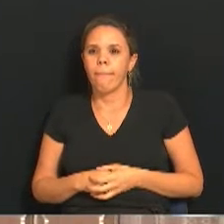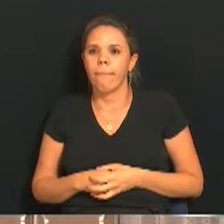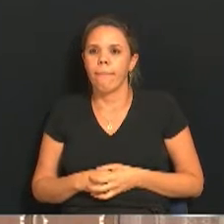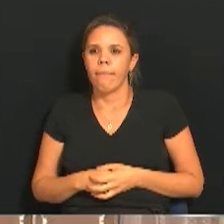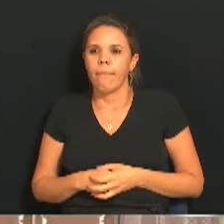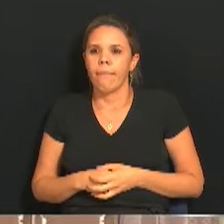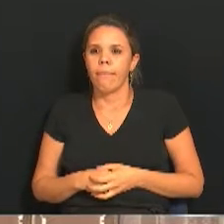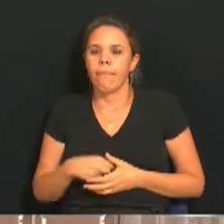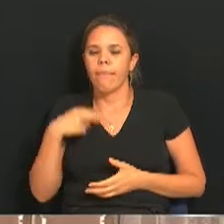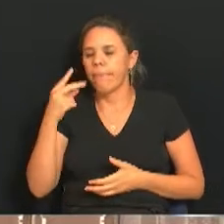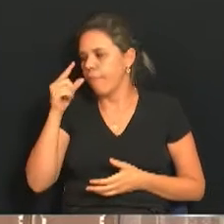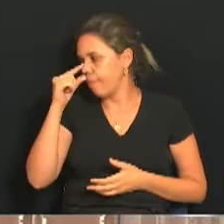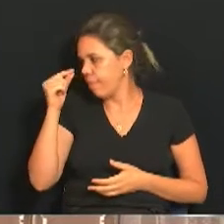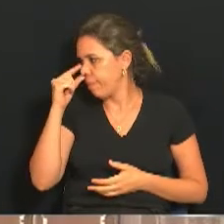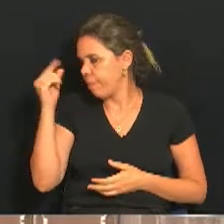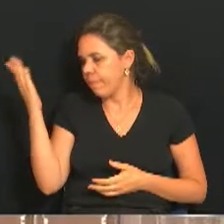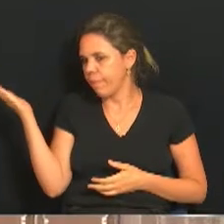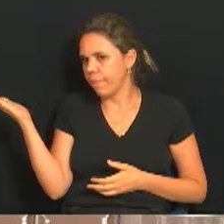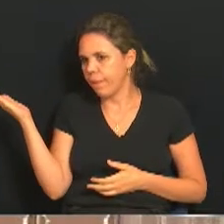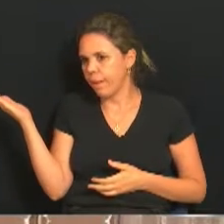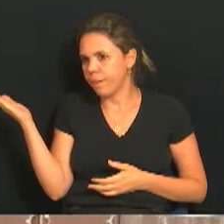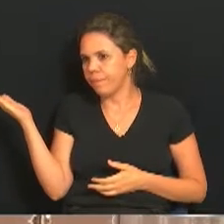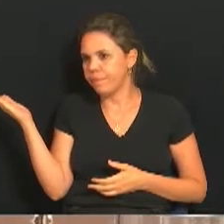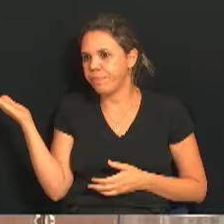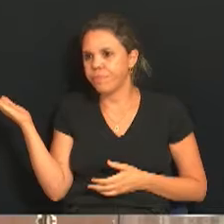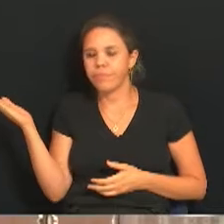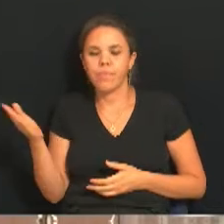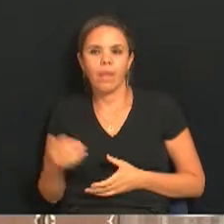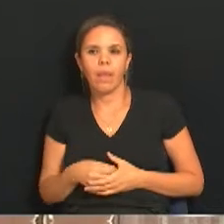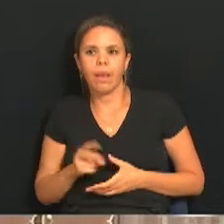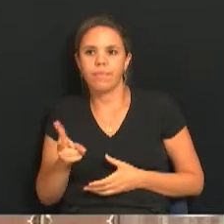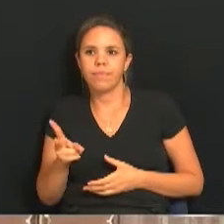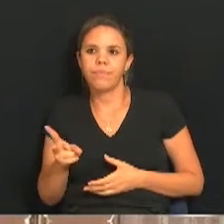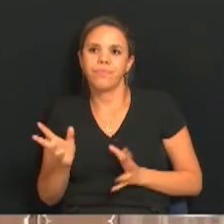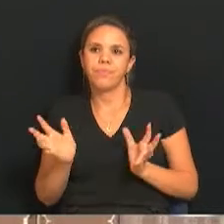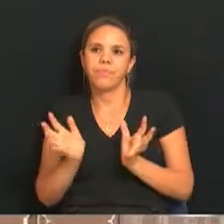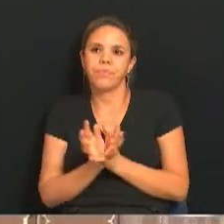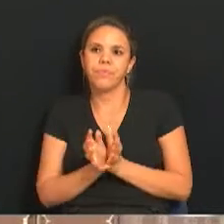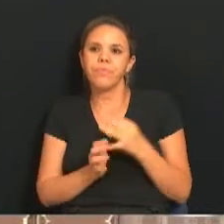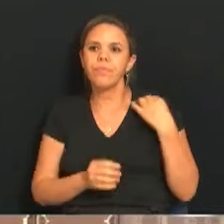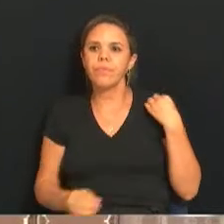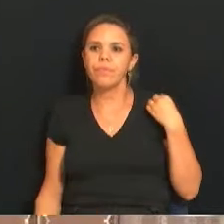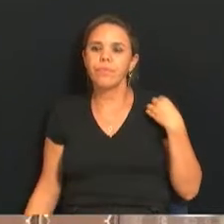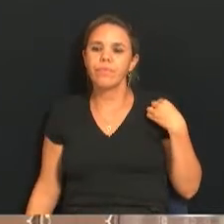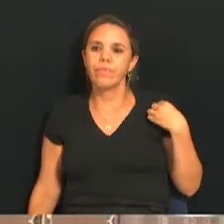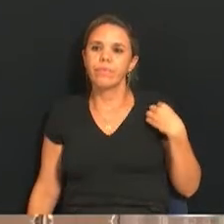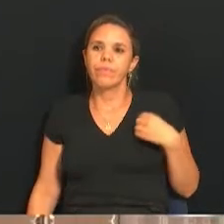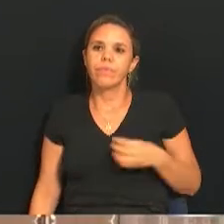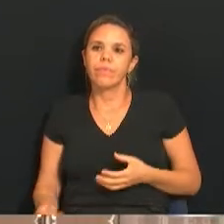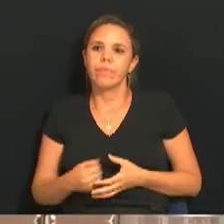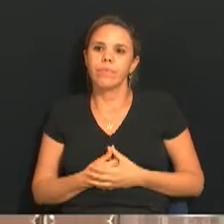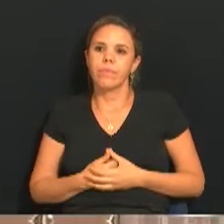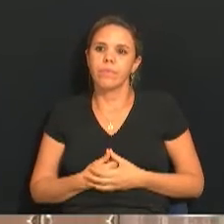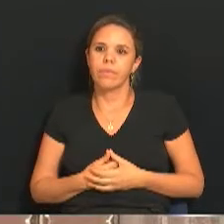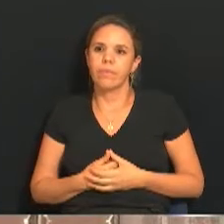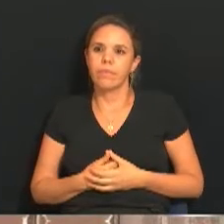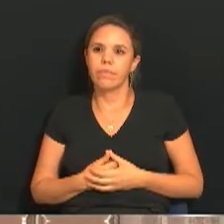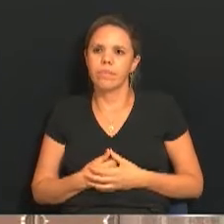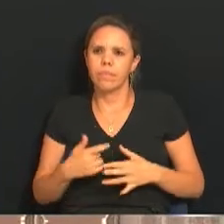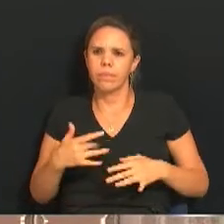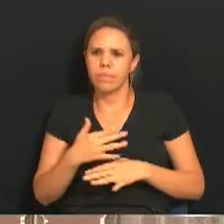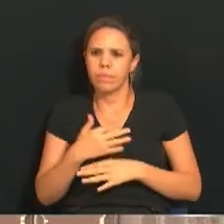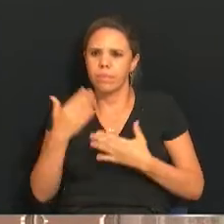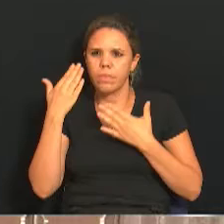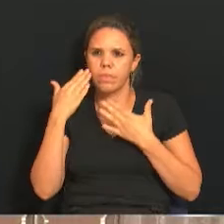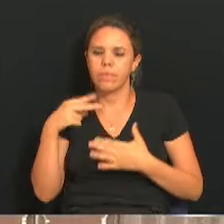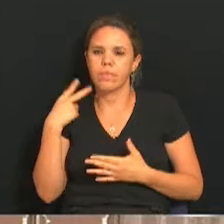vereador Arnaldo Salvetti, que está à frente de uma comissão de revitalização da região central. Agradeço, vereador,